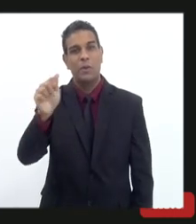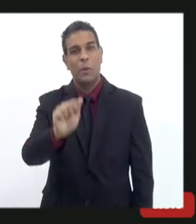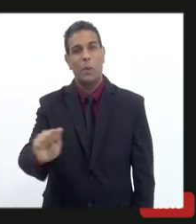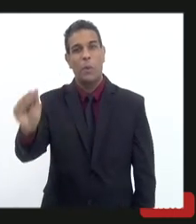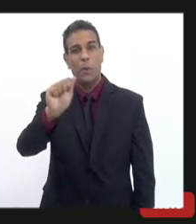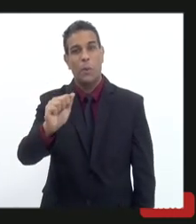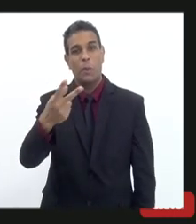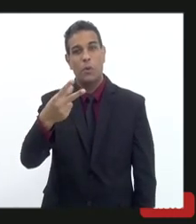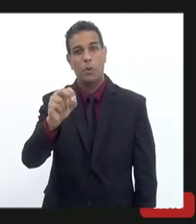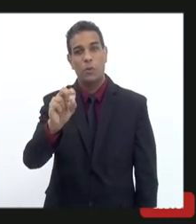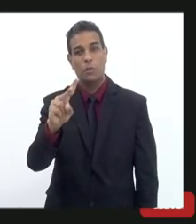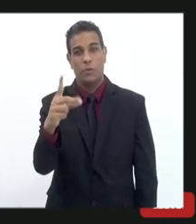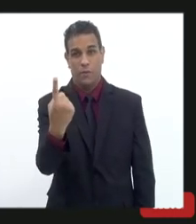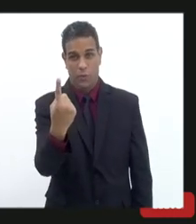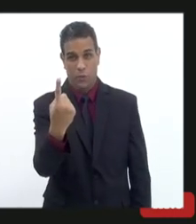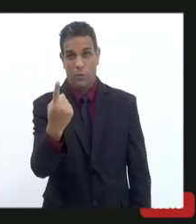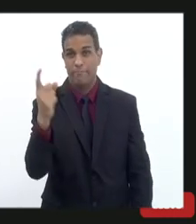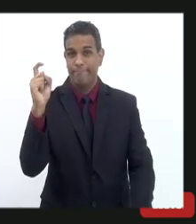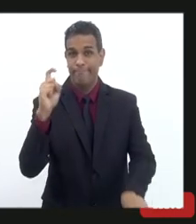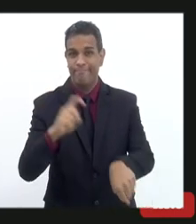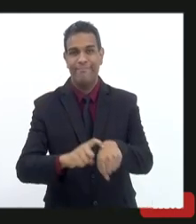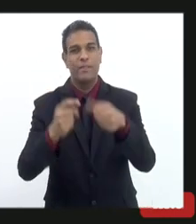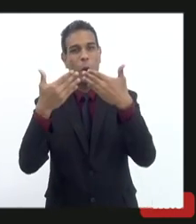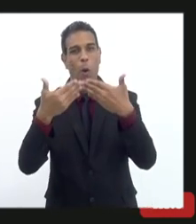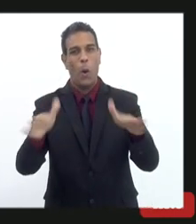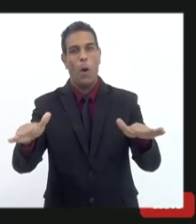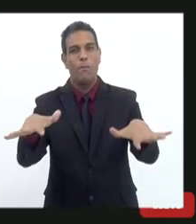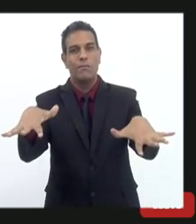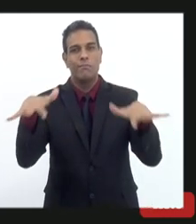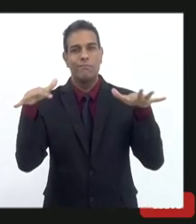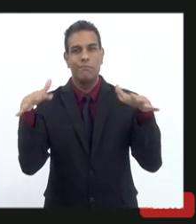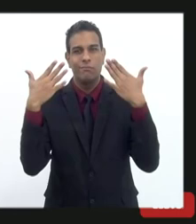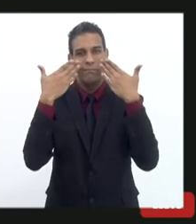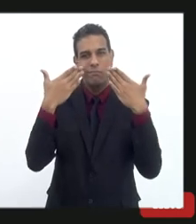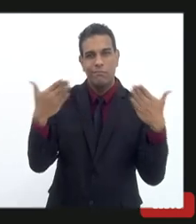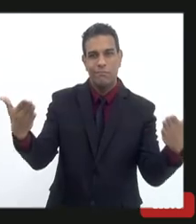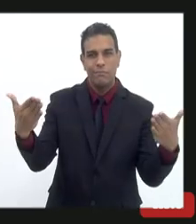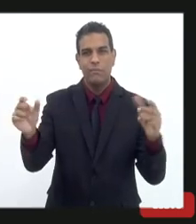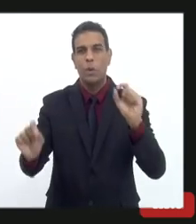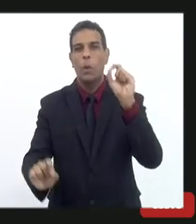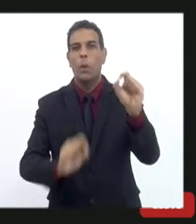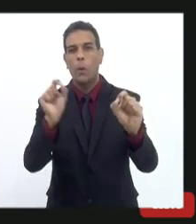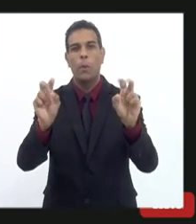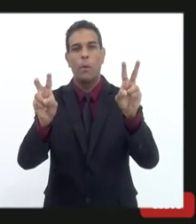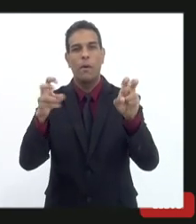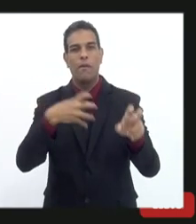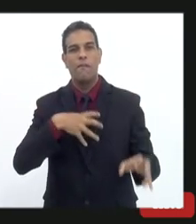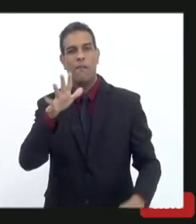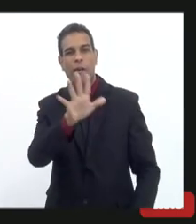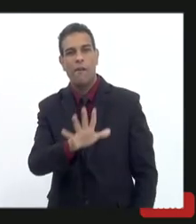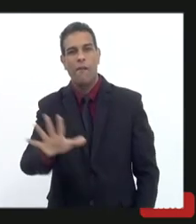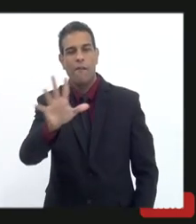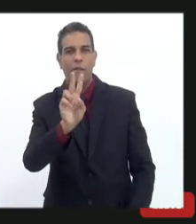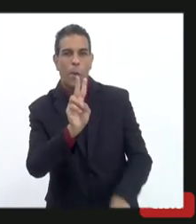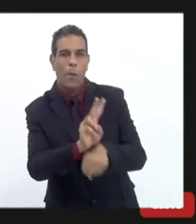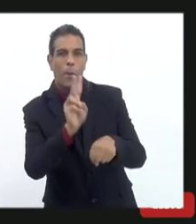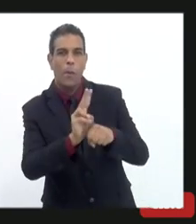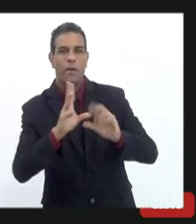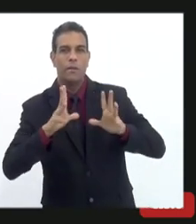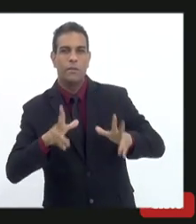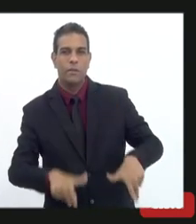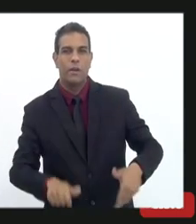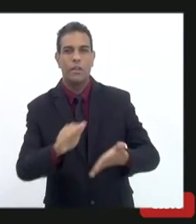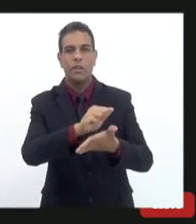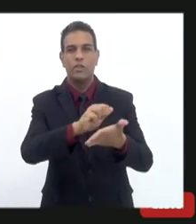de 2021, a gente dá início à audiência pública sobre as condições estruturais, sanitárias e